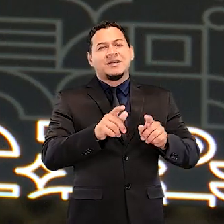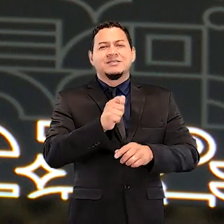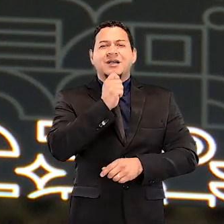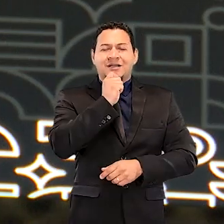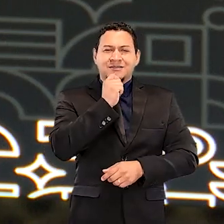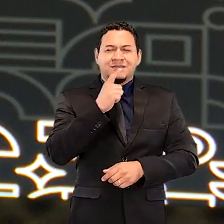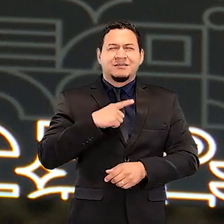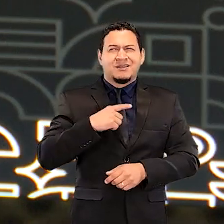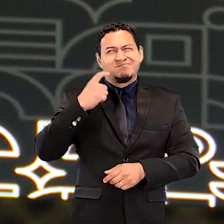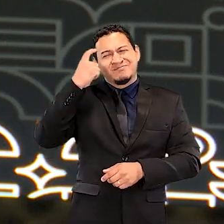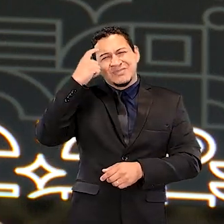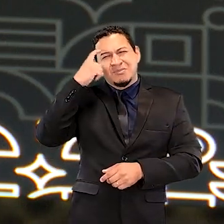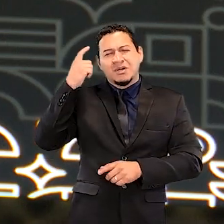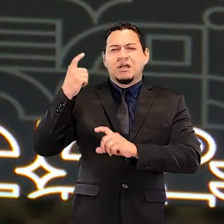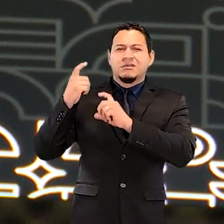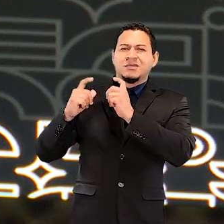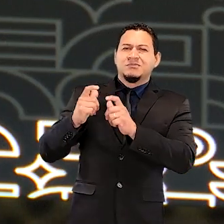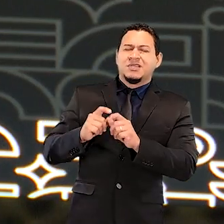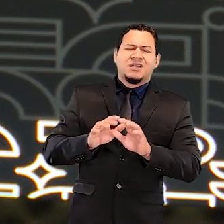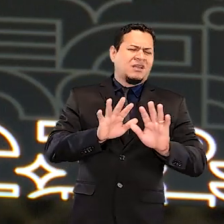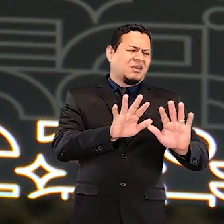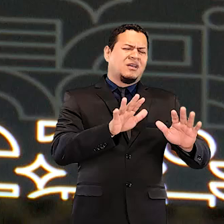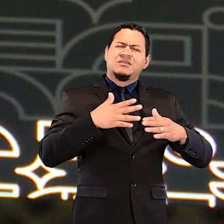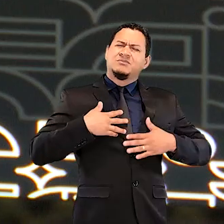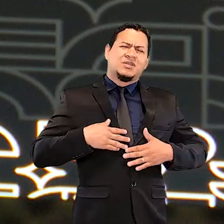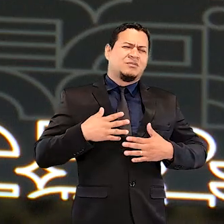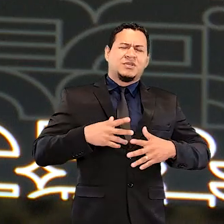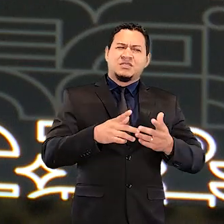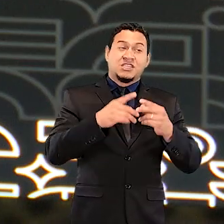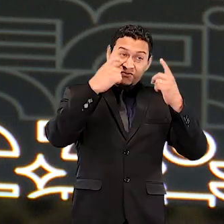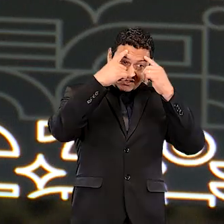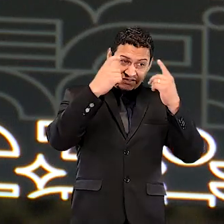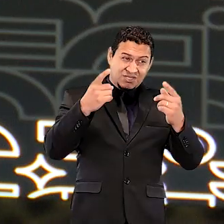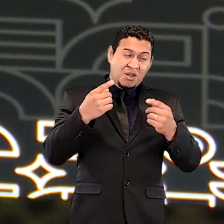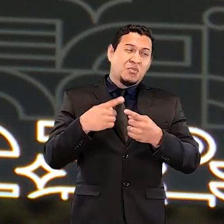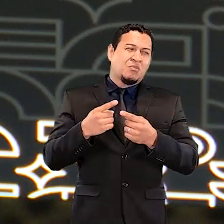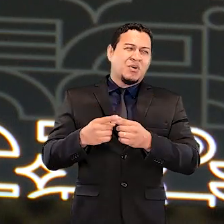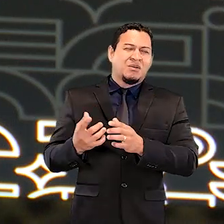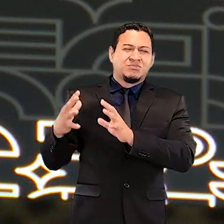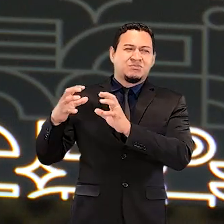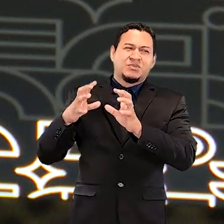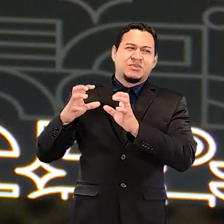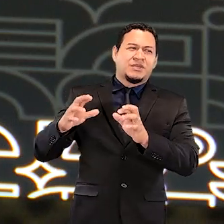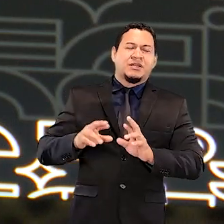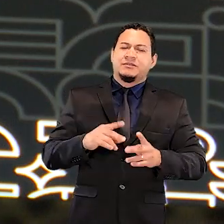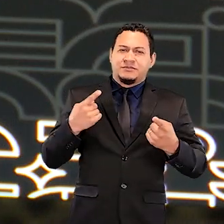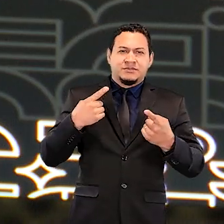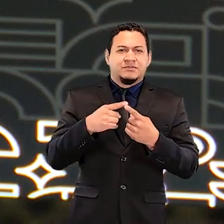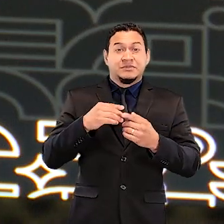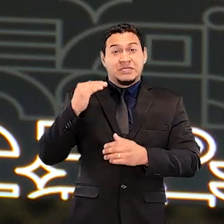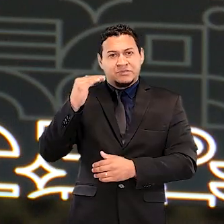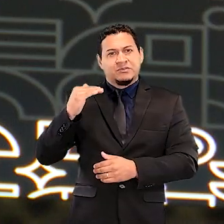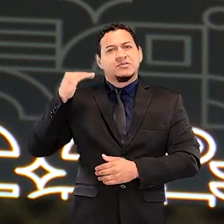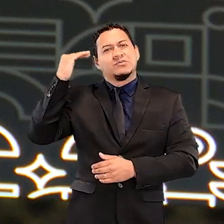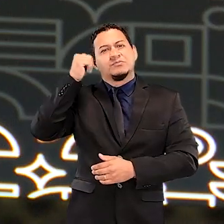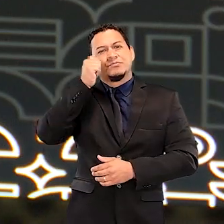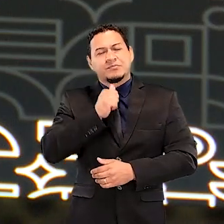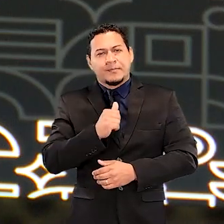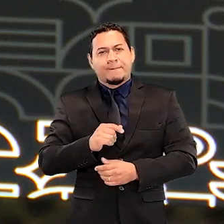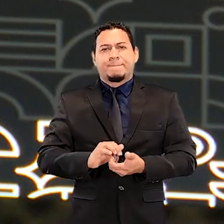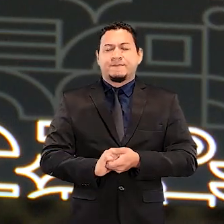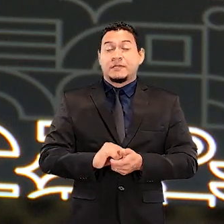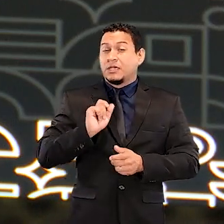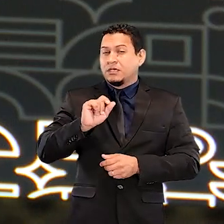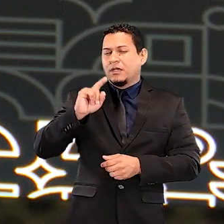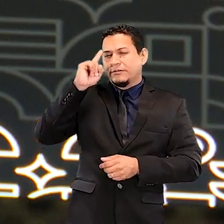uma ideia de medicalização da violência contra a mulher doméstica, contra a mulher adulta, que é